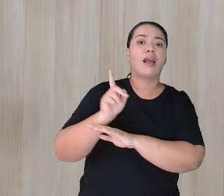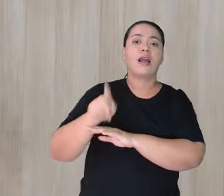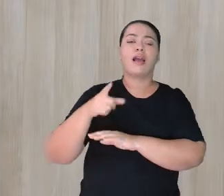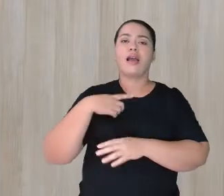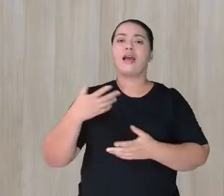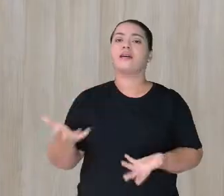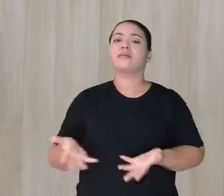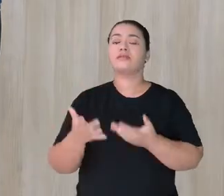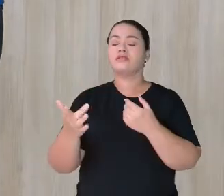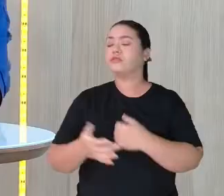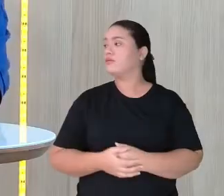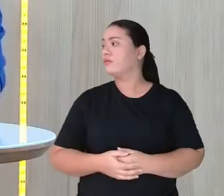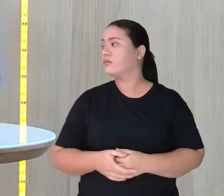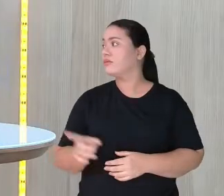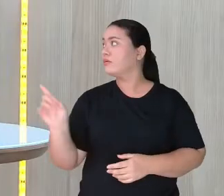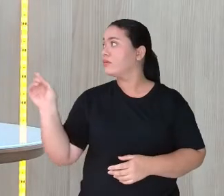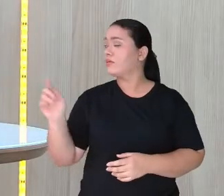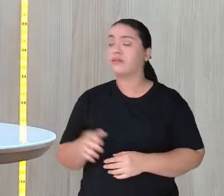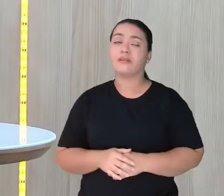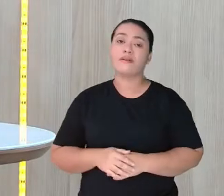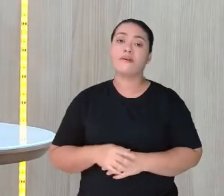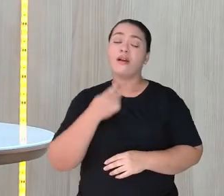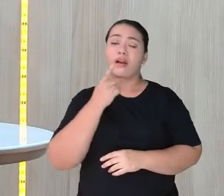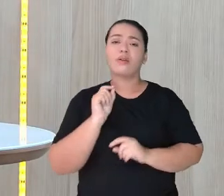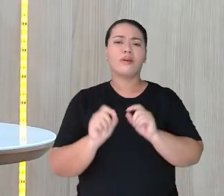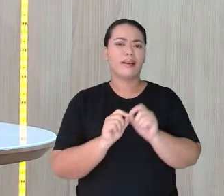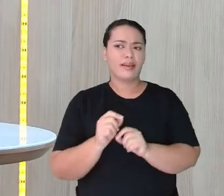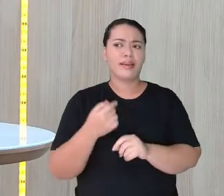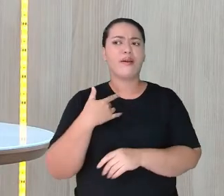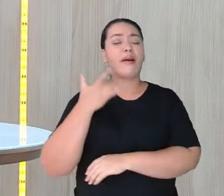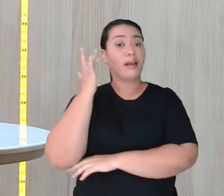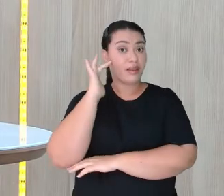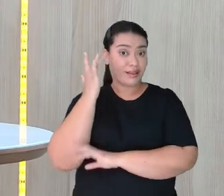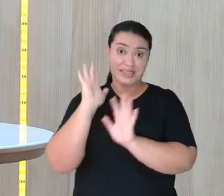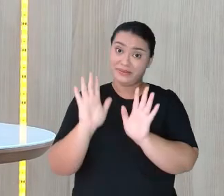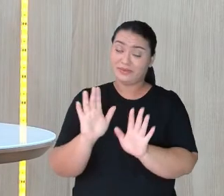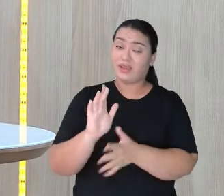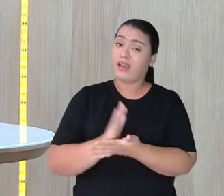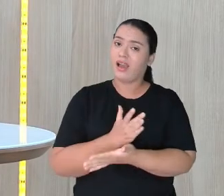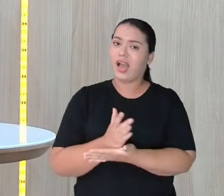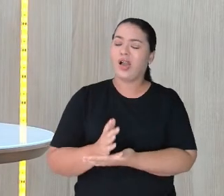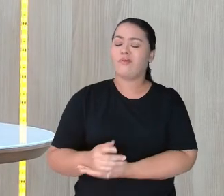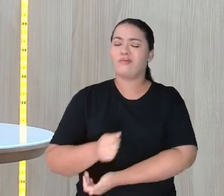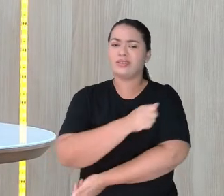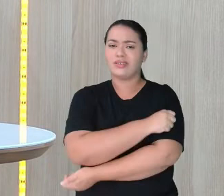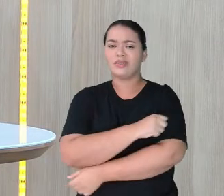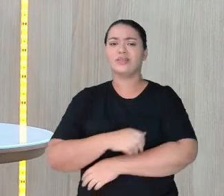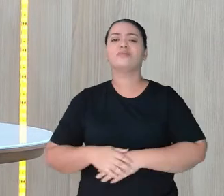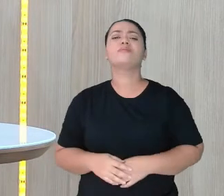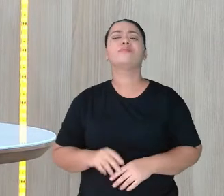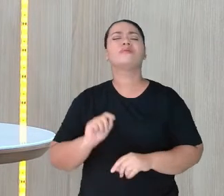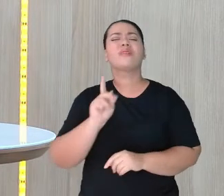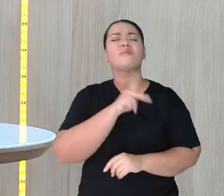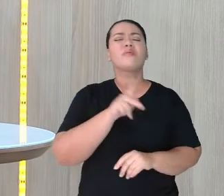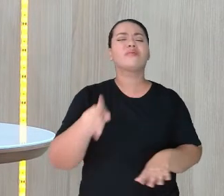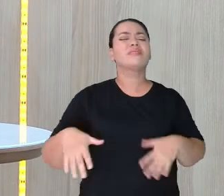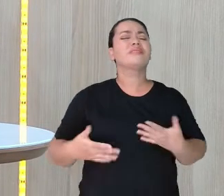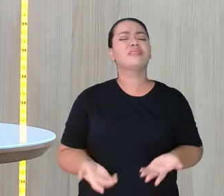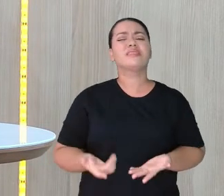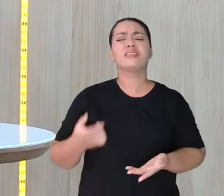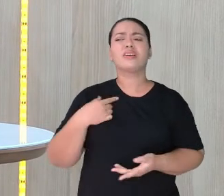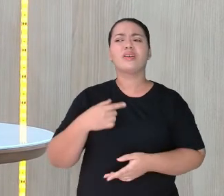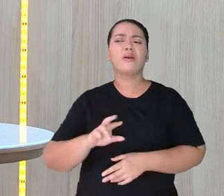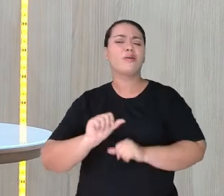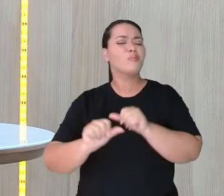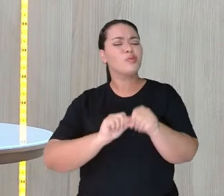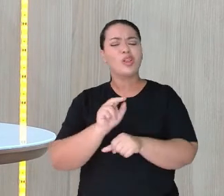Quer complementar alguma coisa, eu acredito professora? que alguns, né? Alguns alunos, quando estávamos nas aulas presenciais, alguns alunos, professora, então vamos mudar o nome